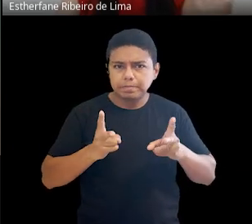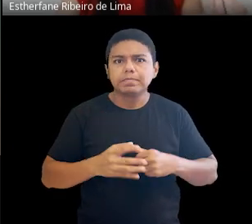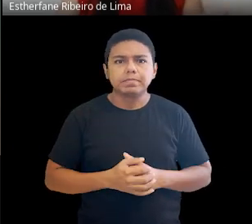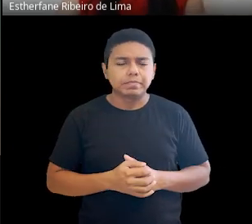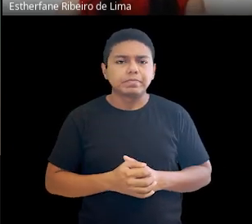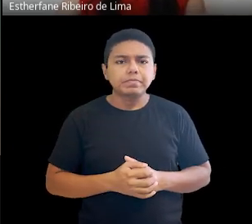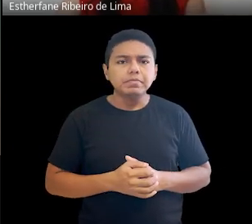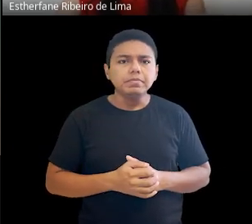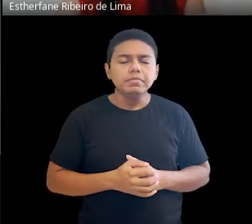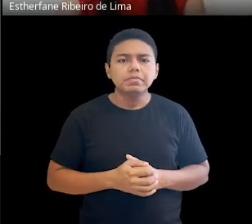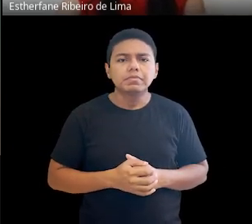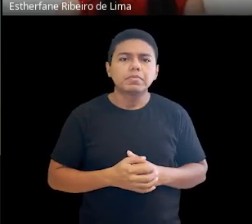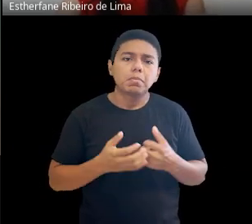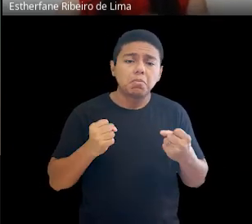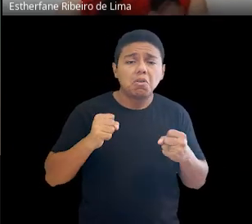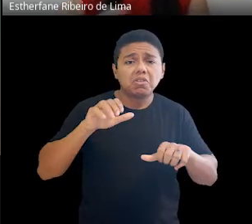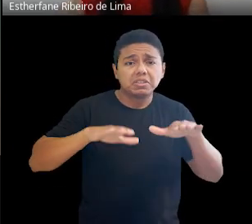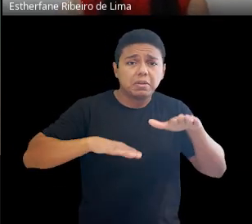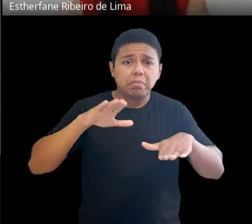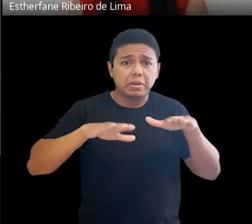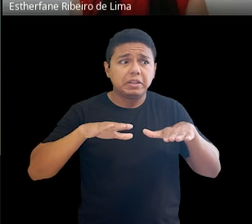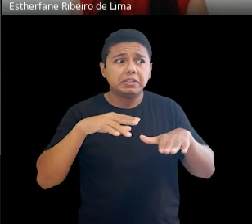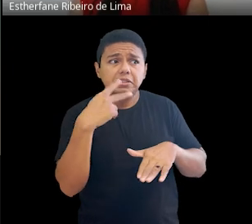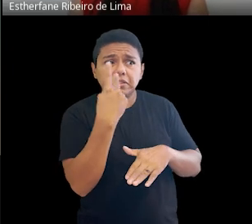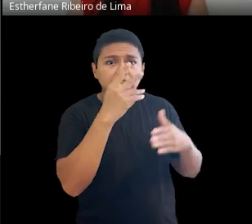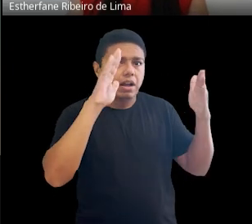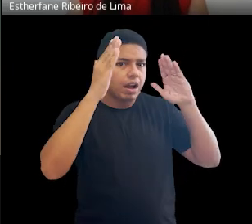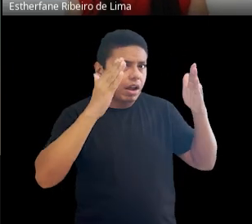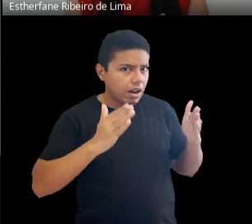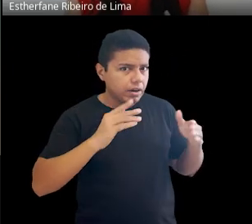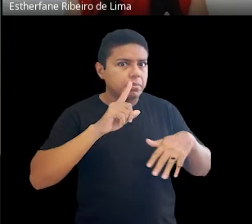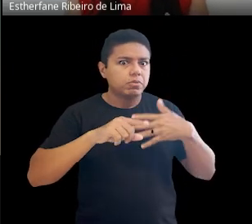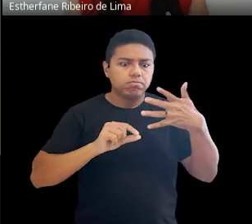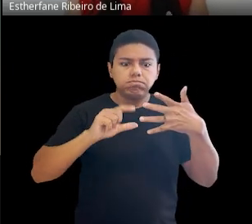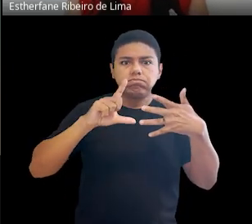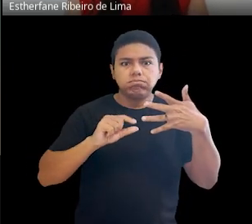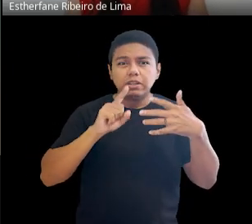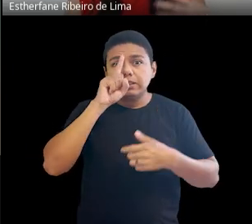descompensação de diabetes gestacional, para poder fazer esse caminhamento.